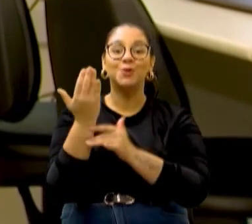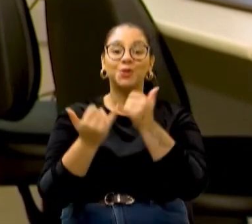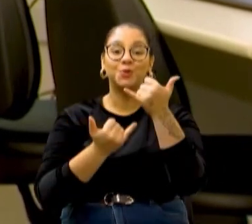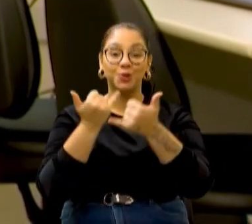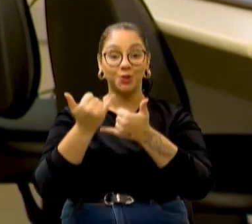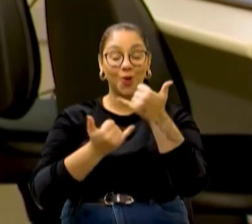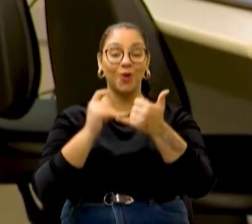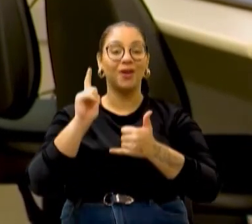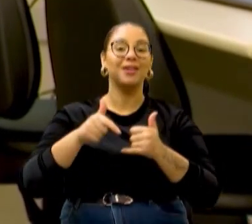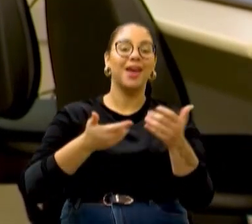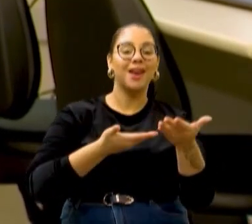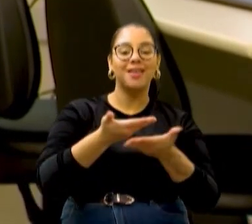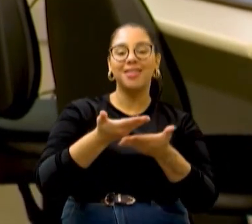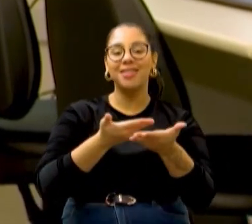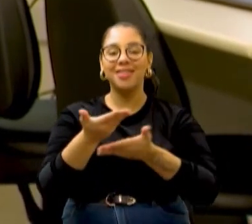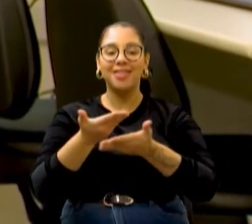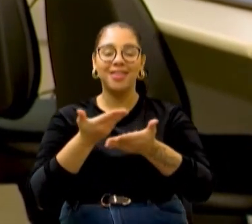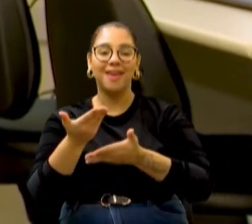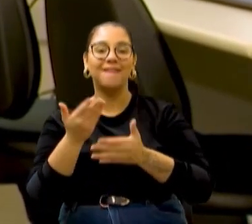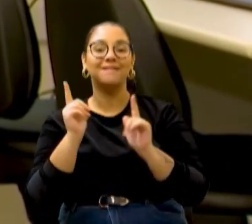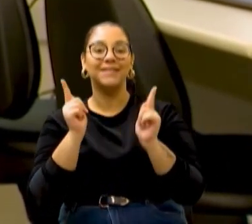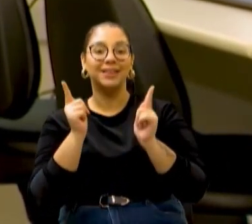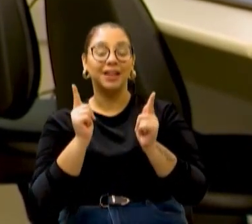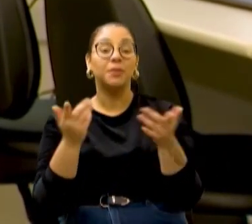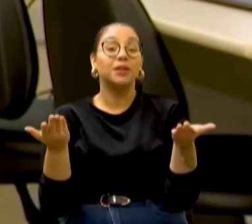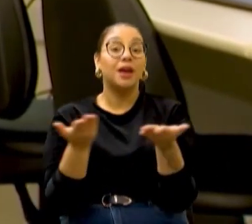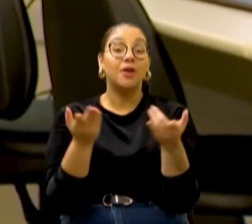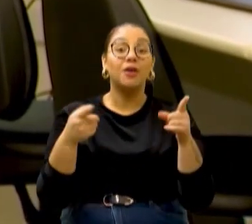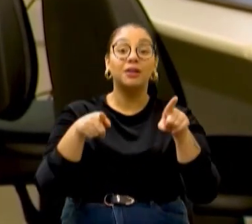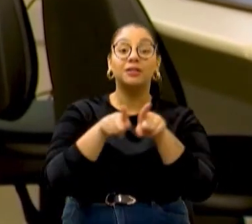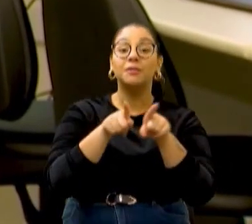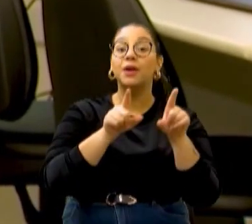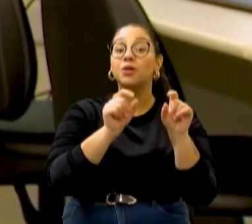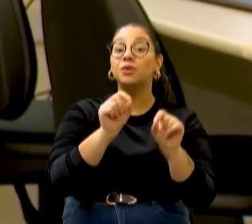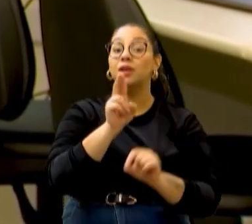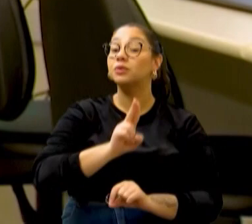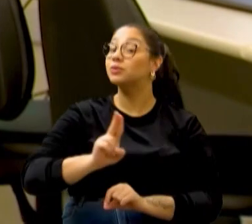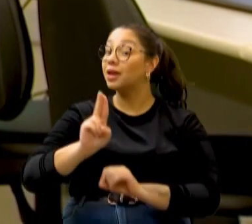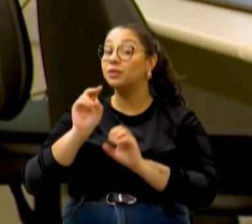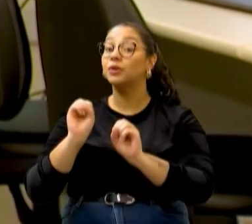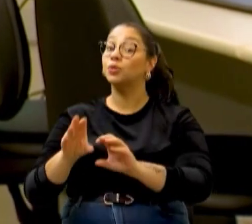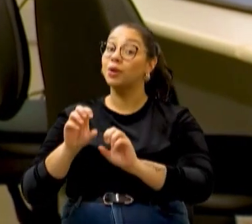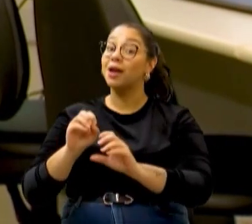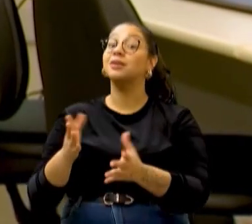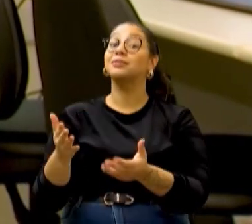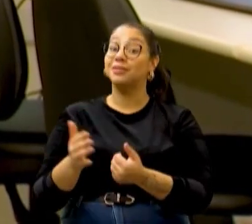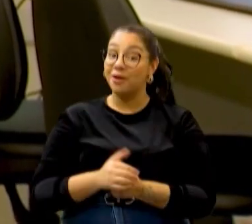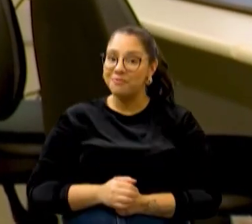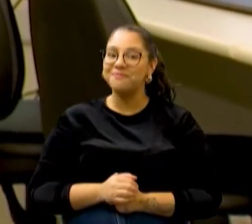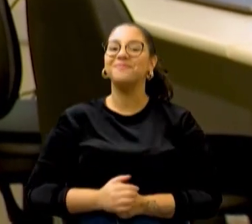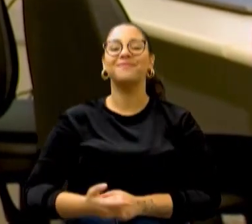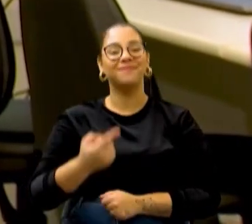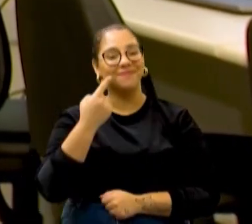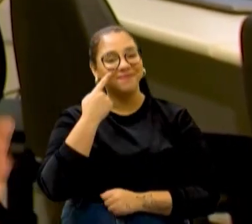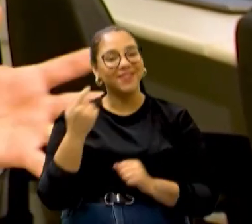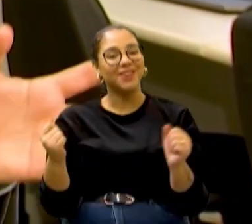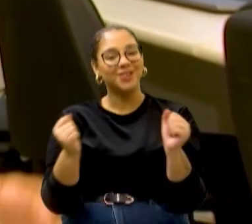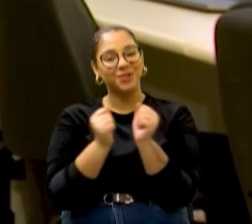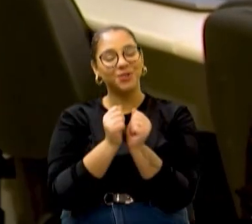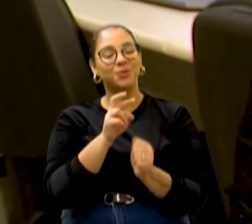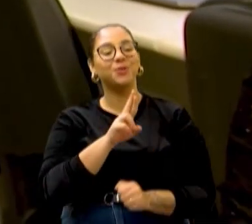que surgiu como um jogo né para entretenimento e agora é utilizado também não é para educação